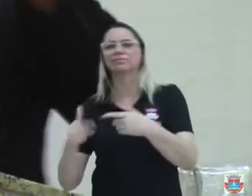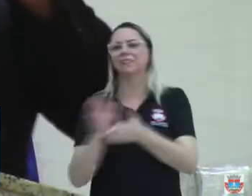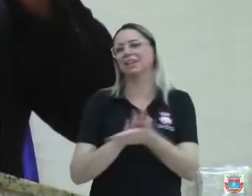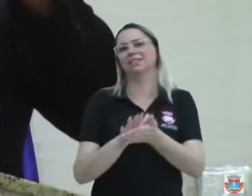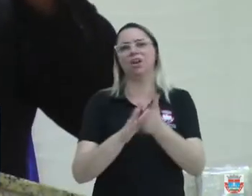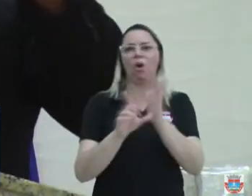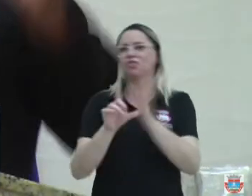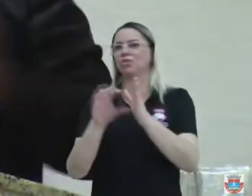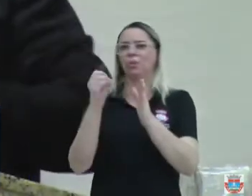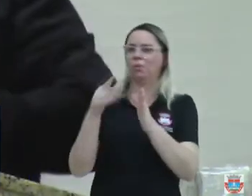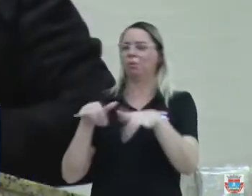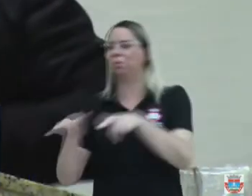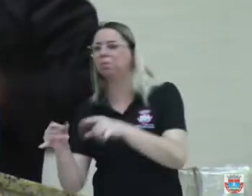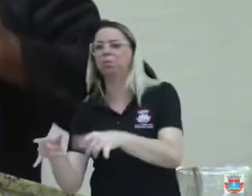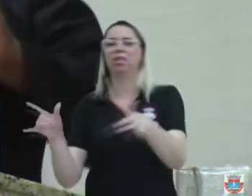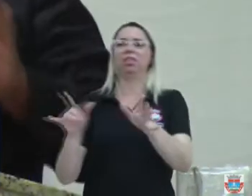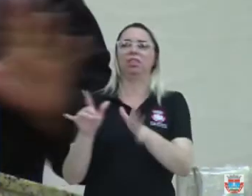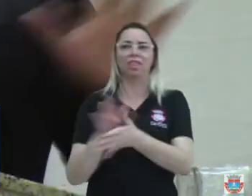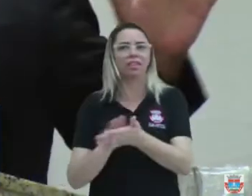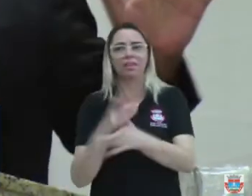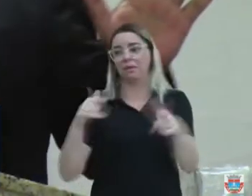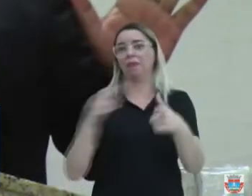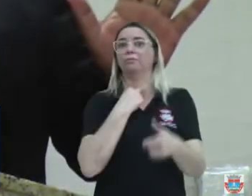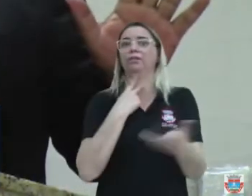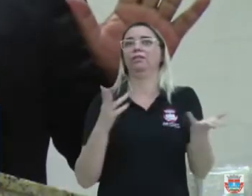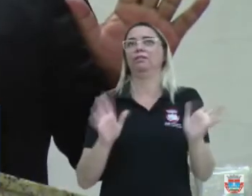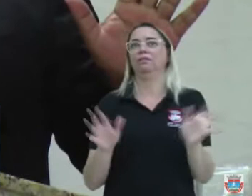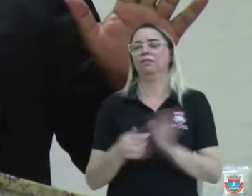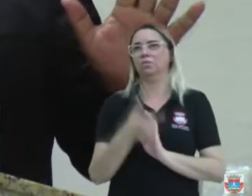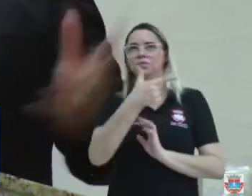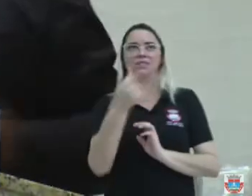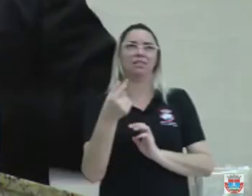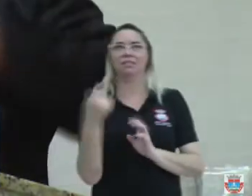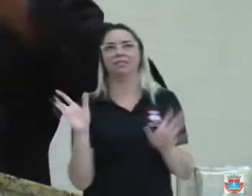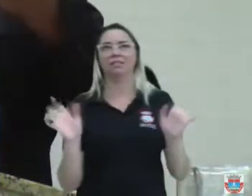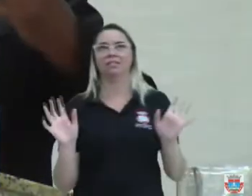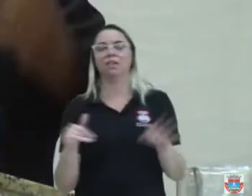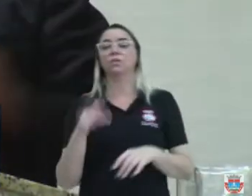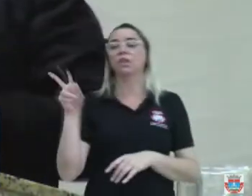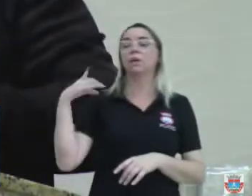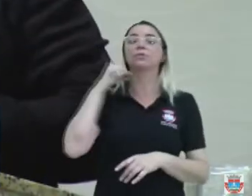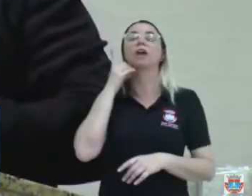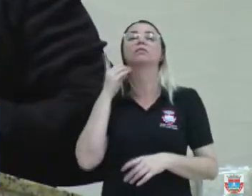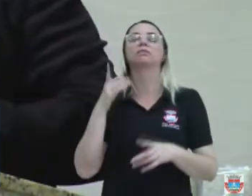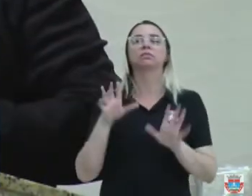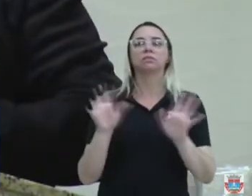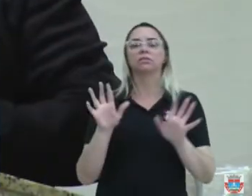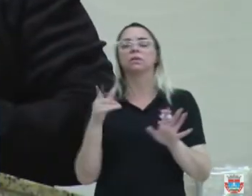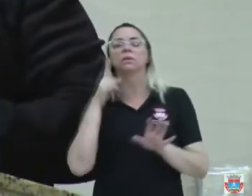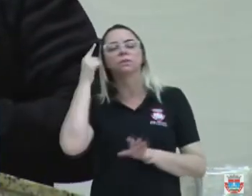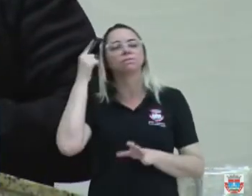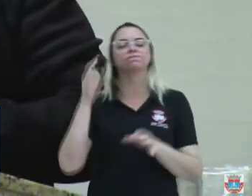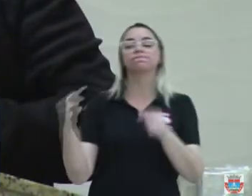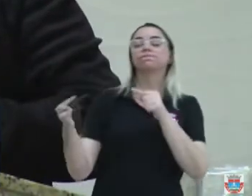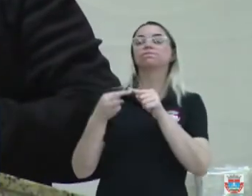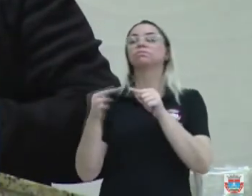briga para se dar um auxílio. O auxílio só podia ser 200. Aí os deputados brigaram no